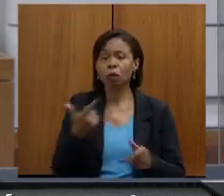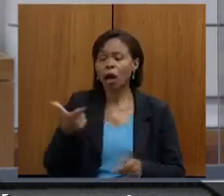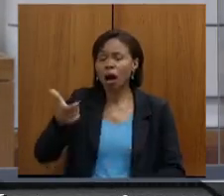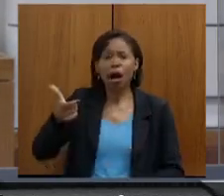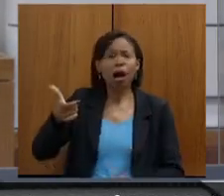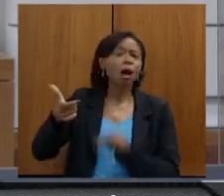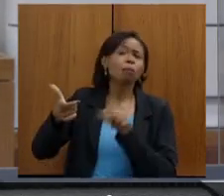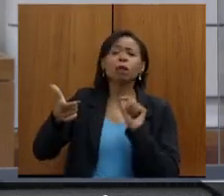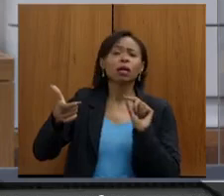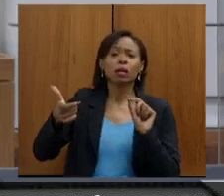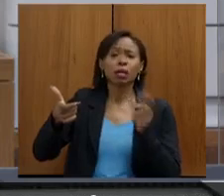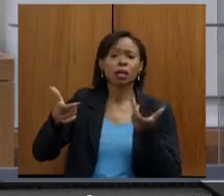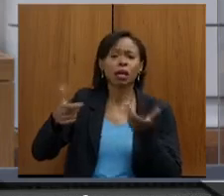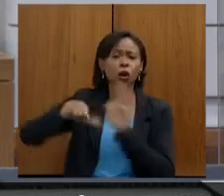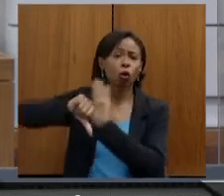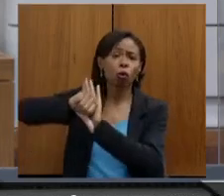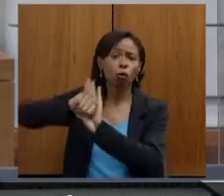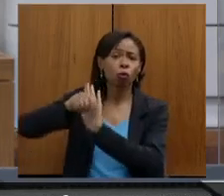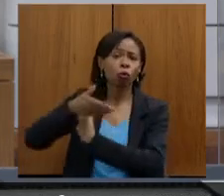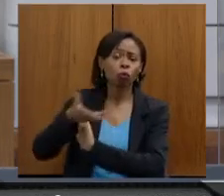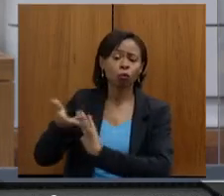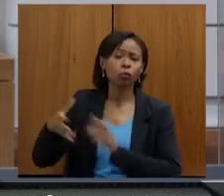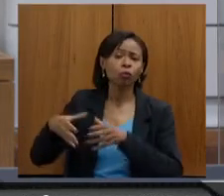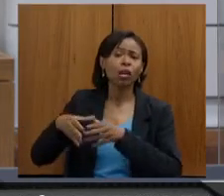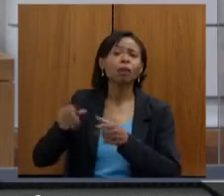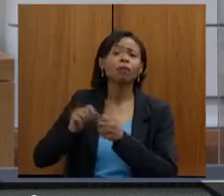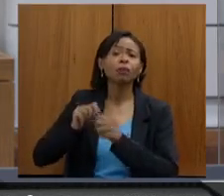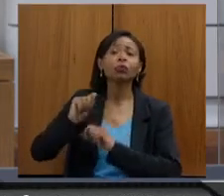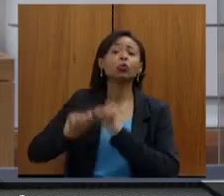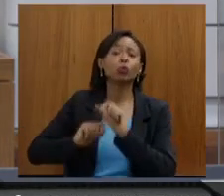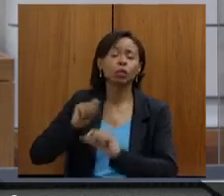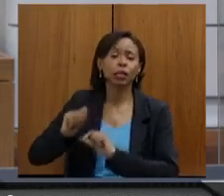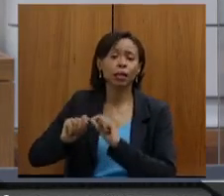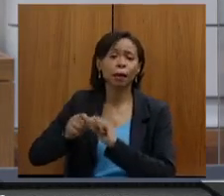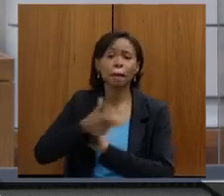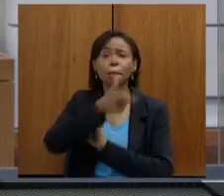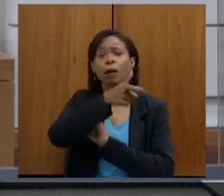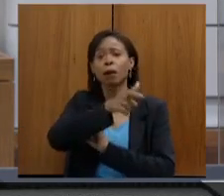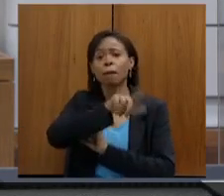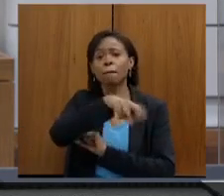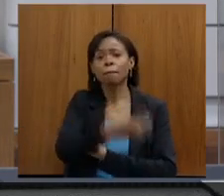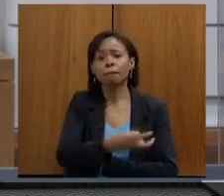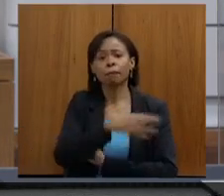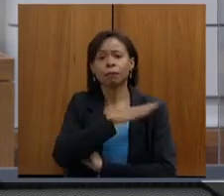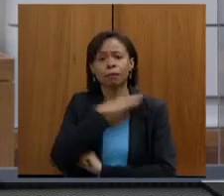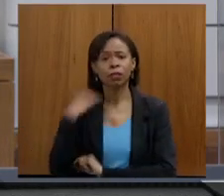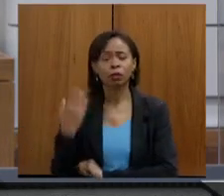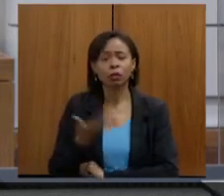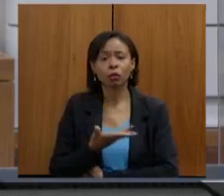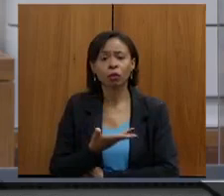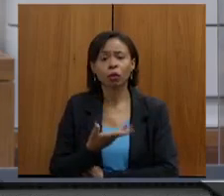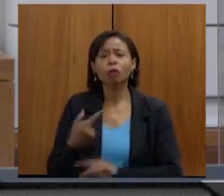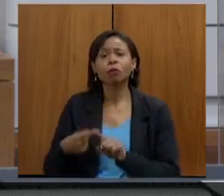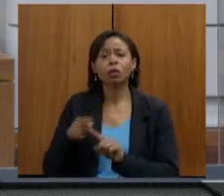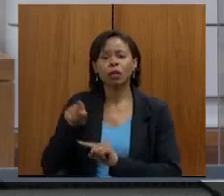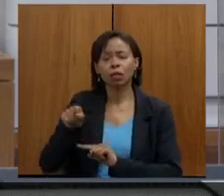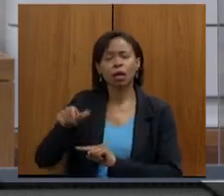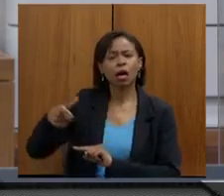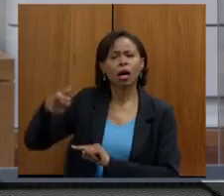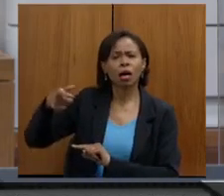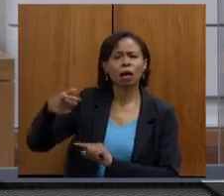tá com criminoso que que o criminoso vai fazer vai matar uma pessoa O que que tá com uma